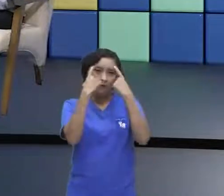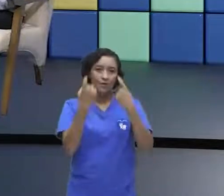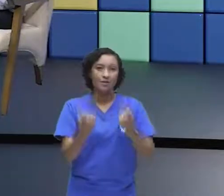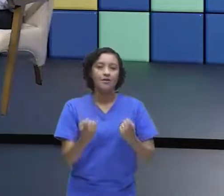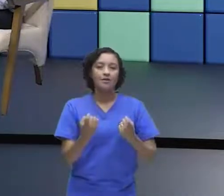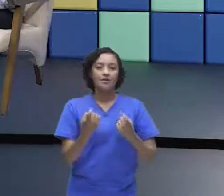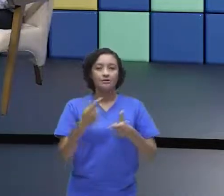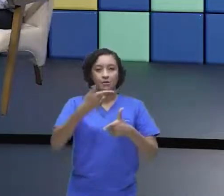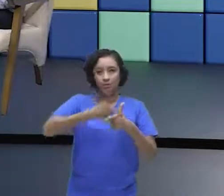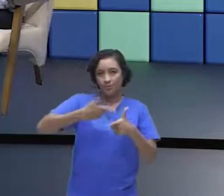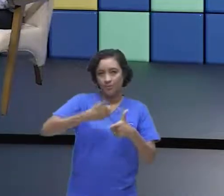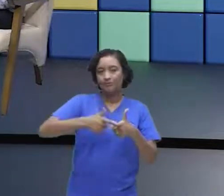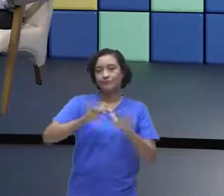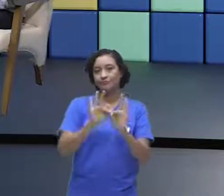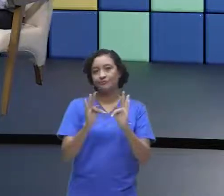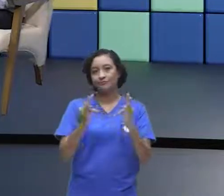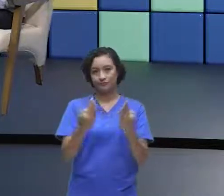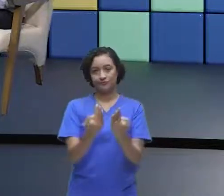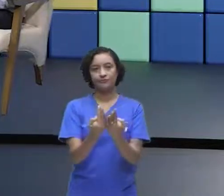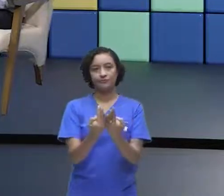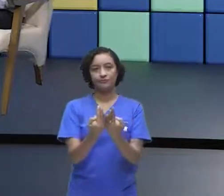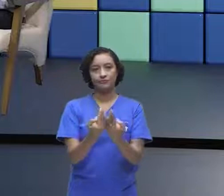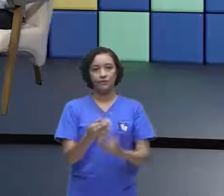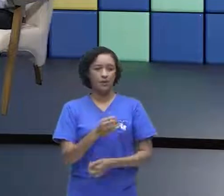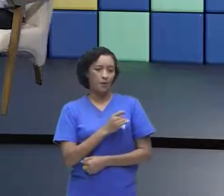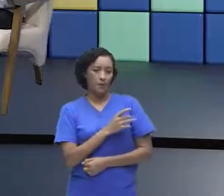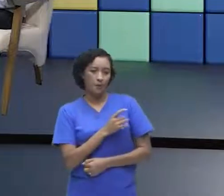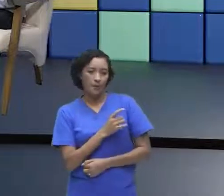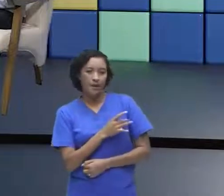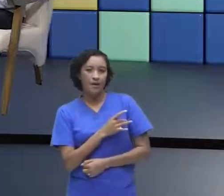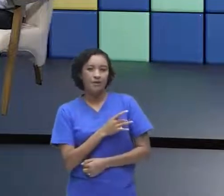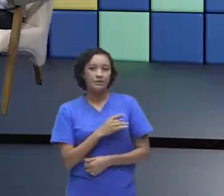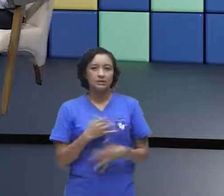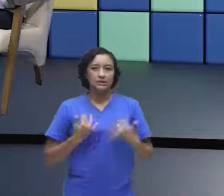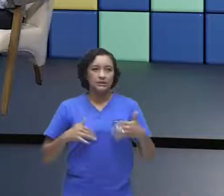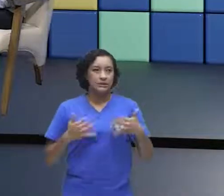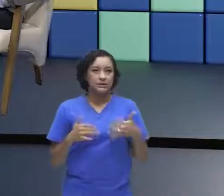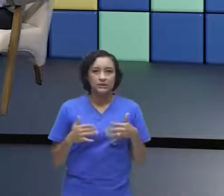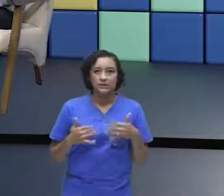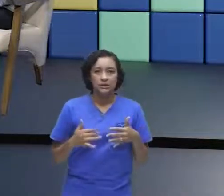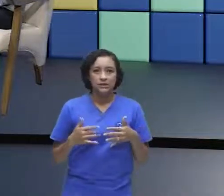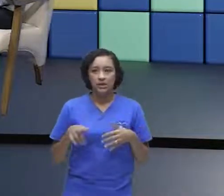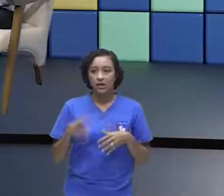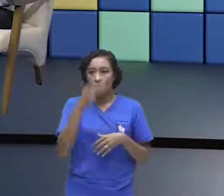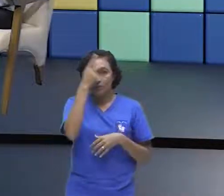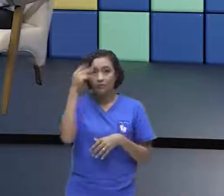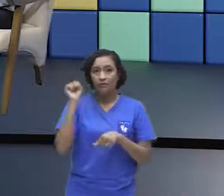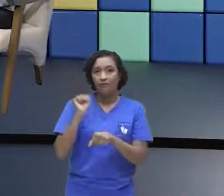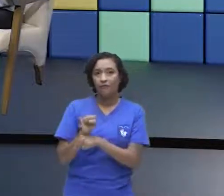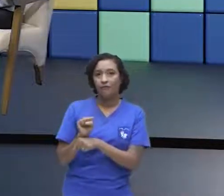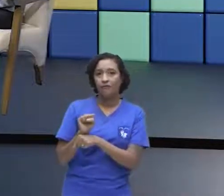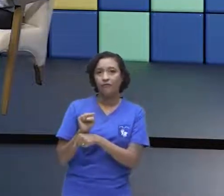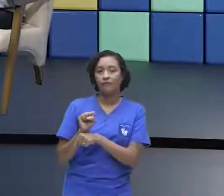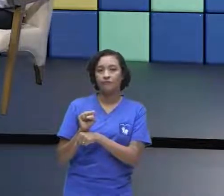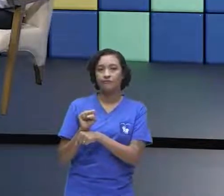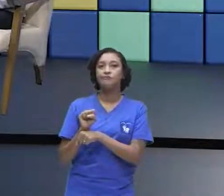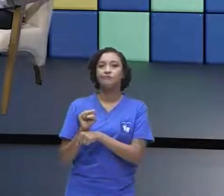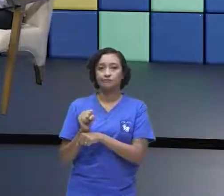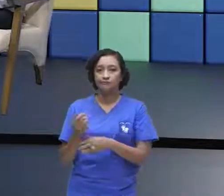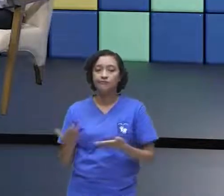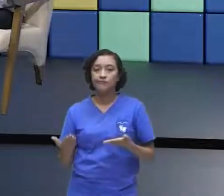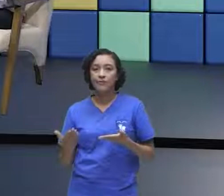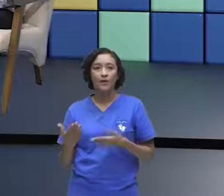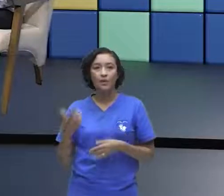problema familiar ali, que aquele medo faz com que ela fique ali e não reaja, né? Às vezes não